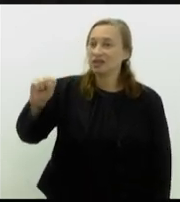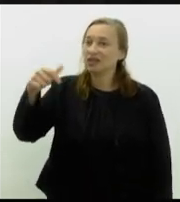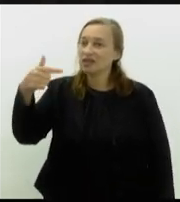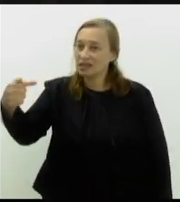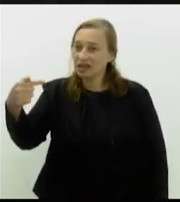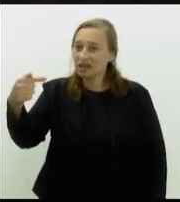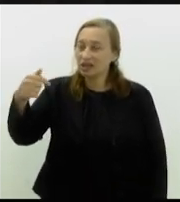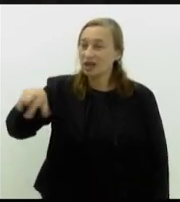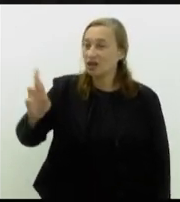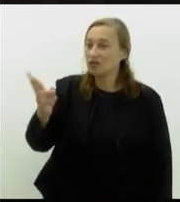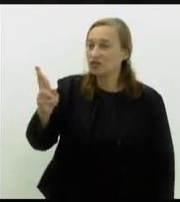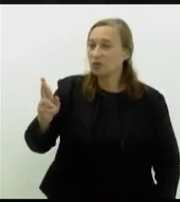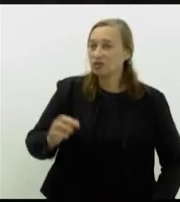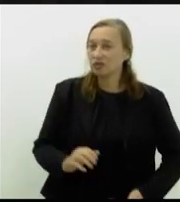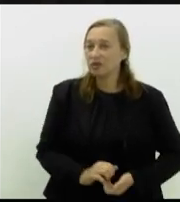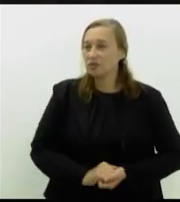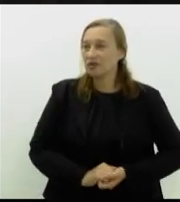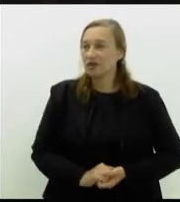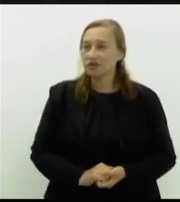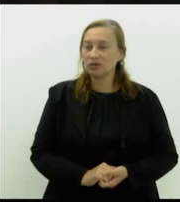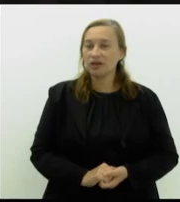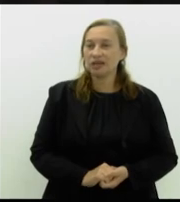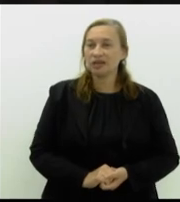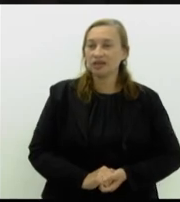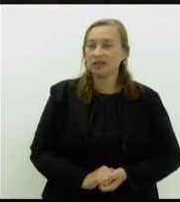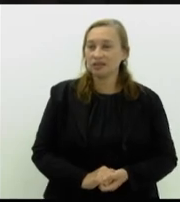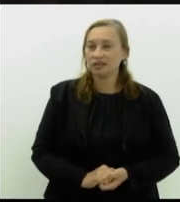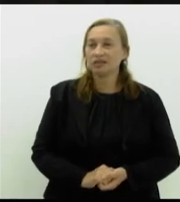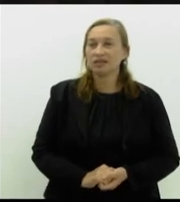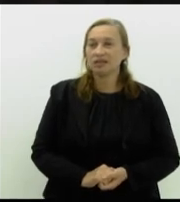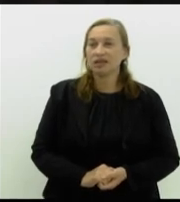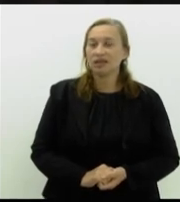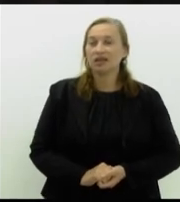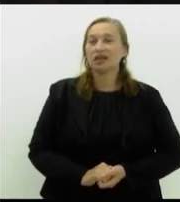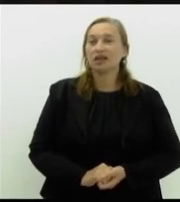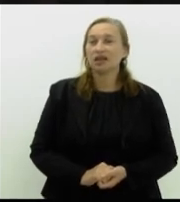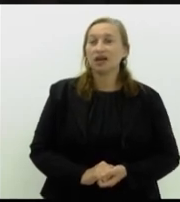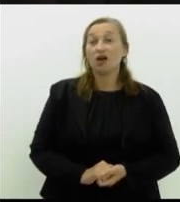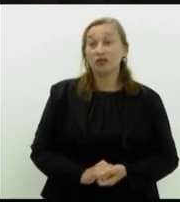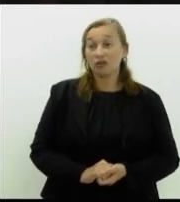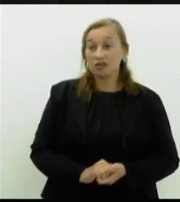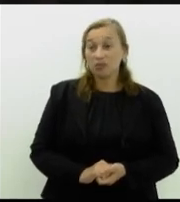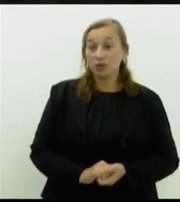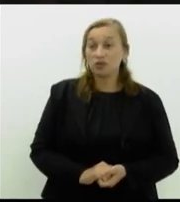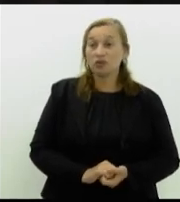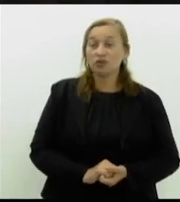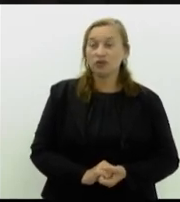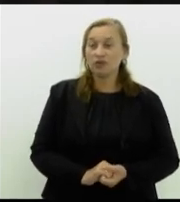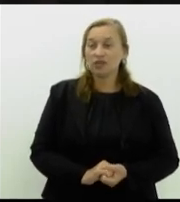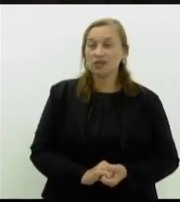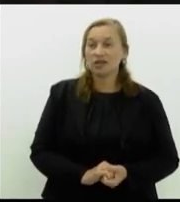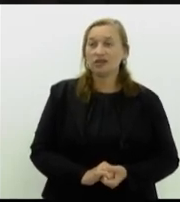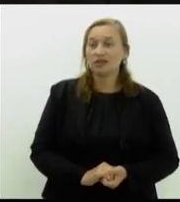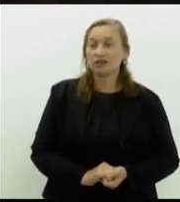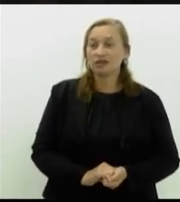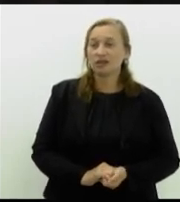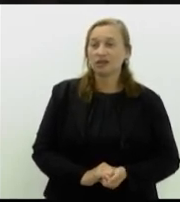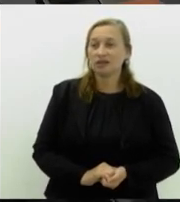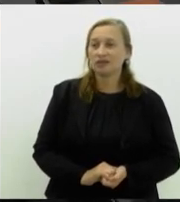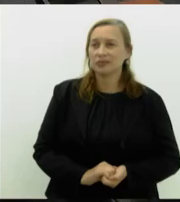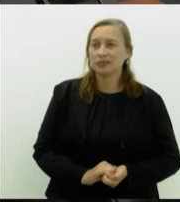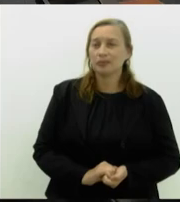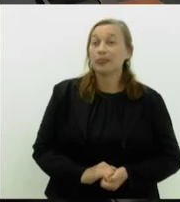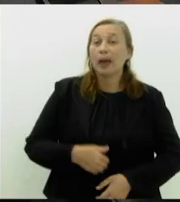bilhões de reais. Só que é uma parte, senhor deputado. Deputado Luiz Paulo, por favor. Por favor, deputado Flávio Serafim. Deputado Luiz